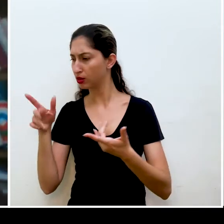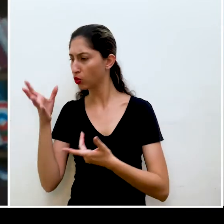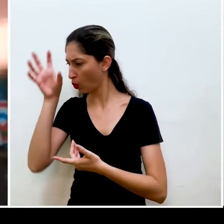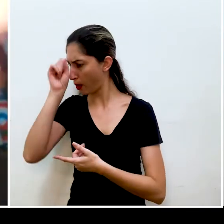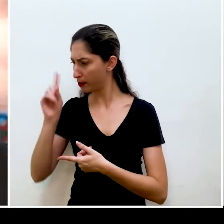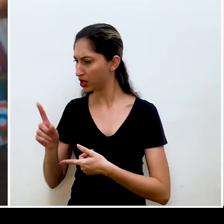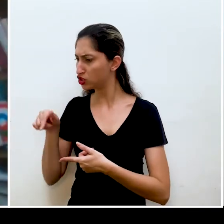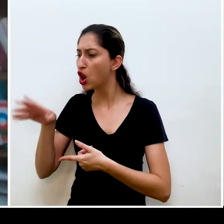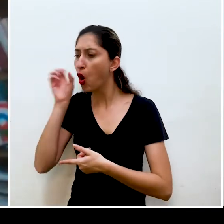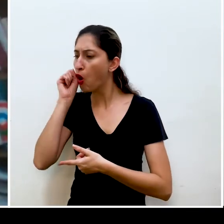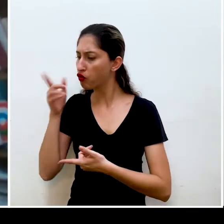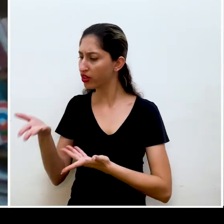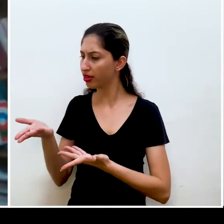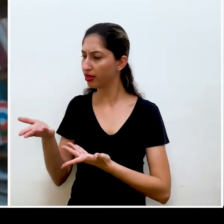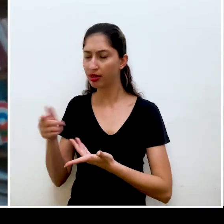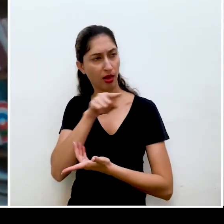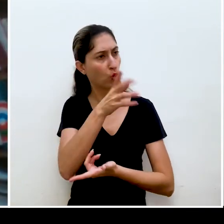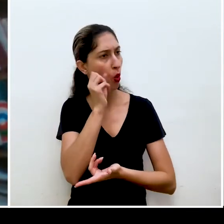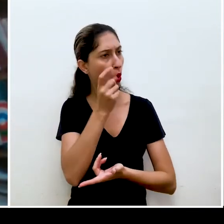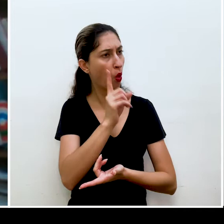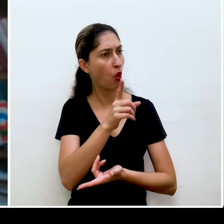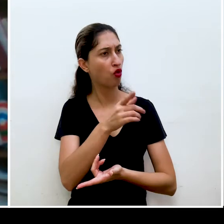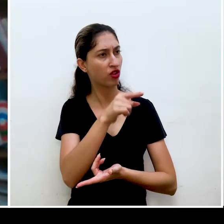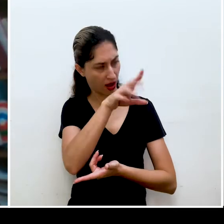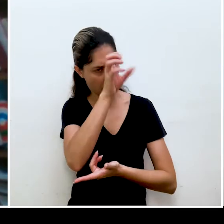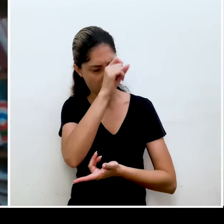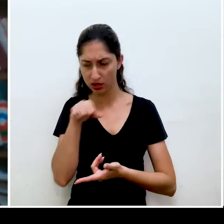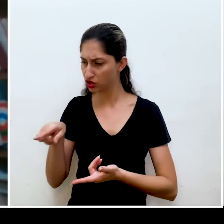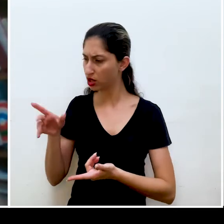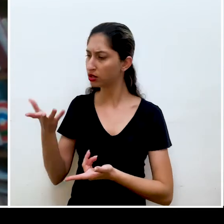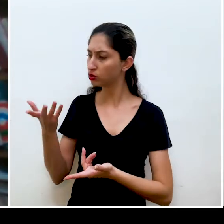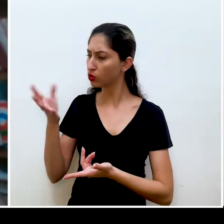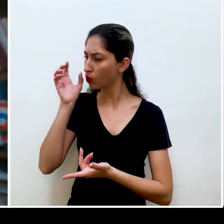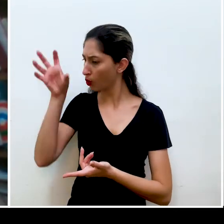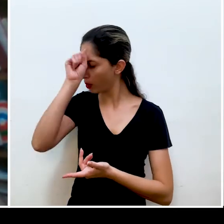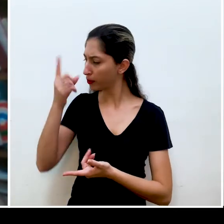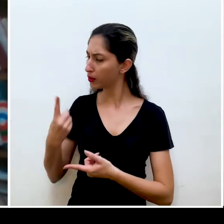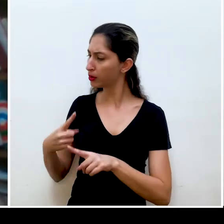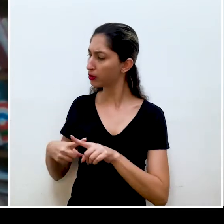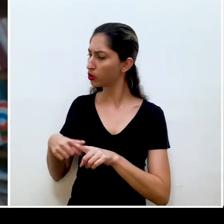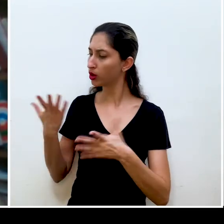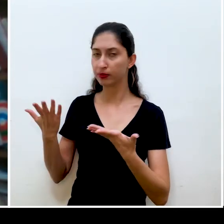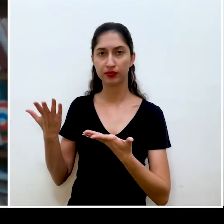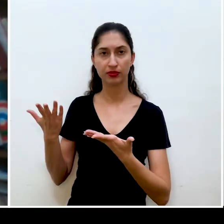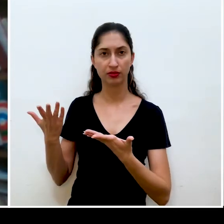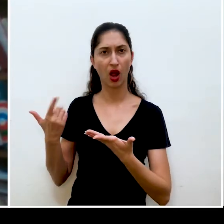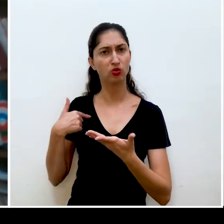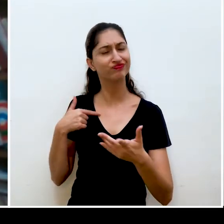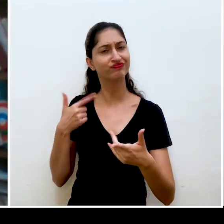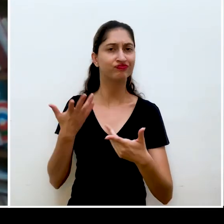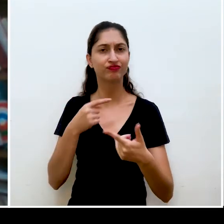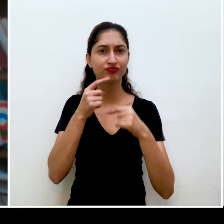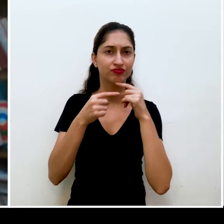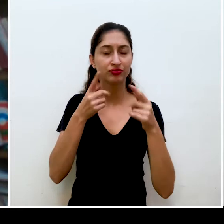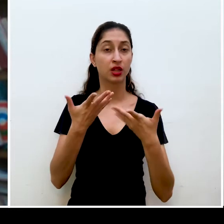Que ouve tudo, por que, que eles não aprendem? Esse foi sempre o meu móvel. E dizer exatamente isso, quer dizer, nós temos que eu